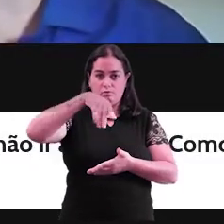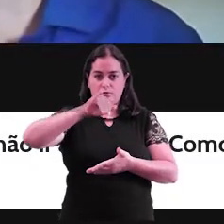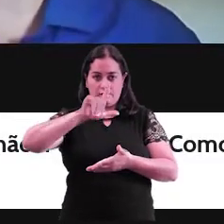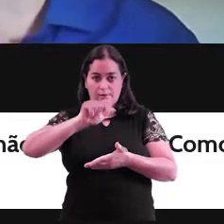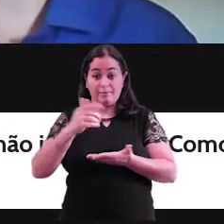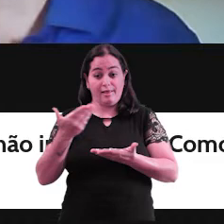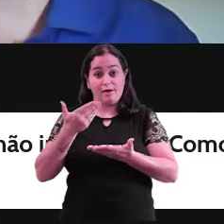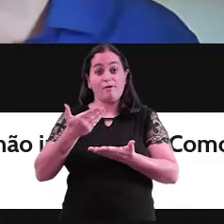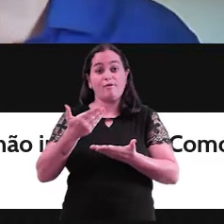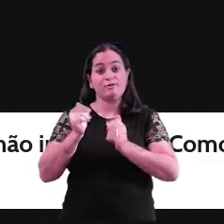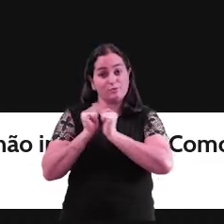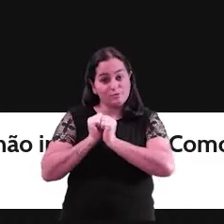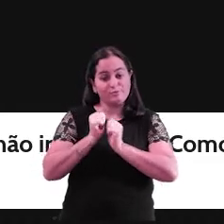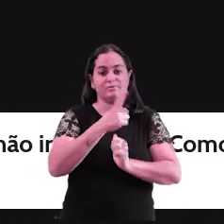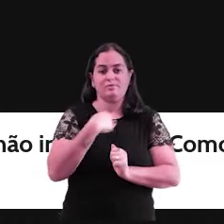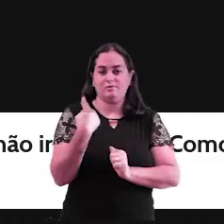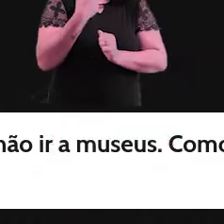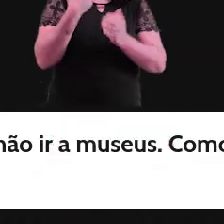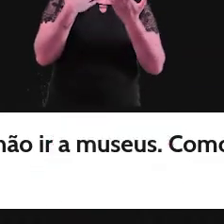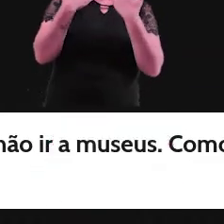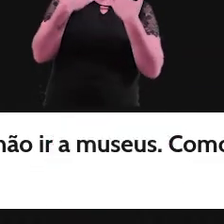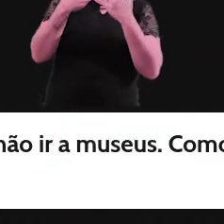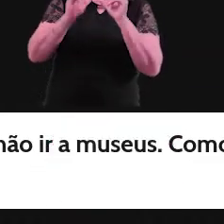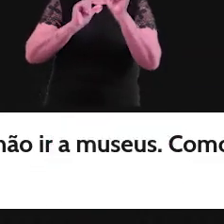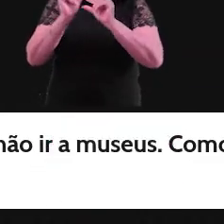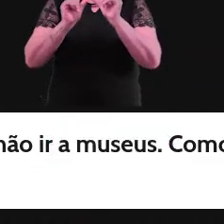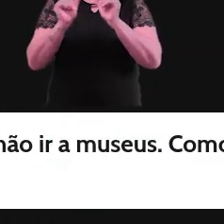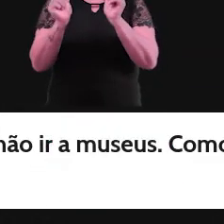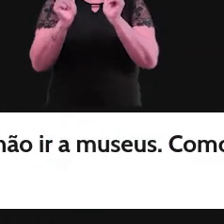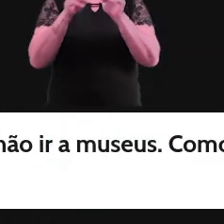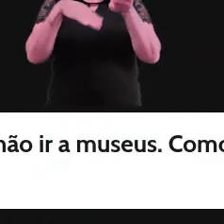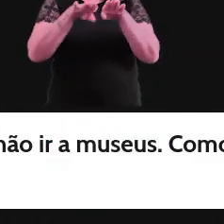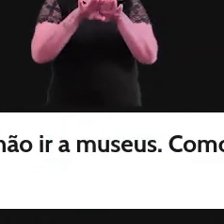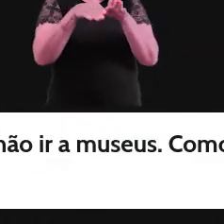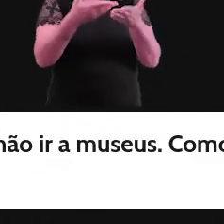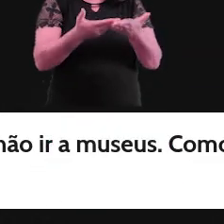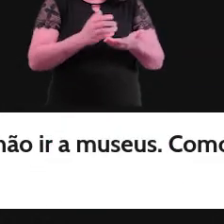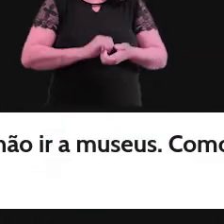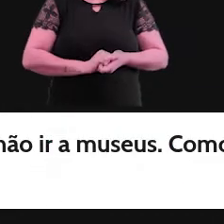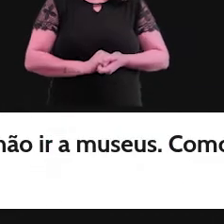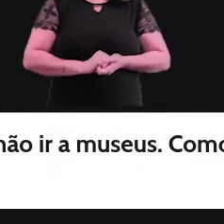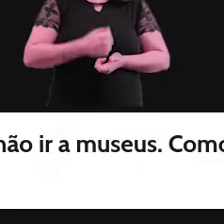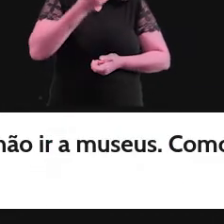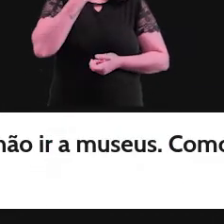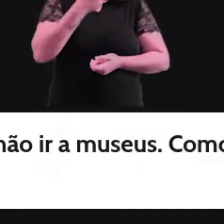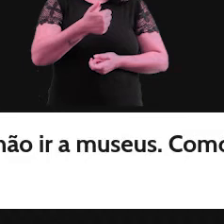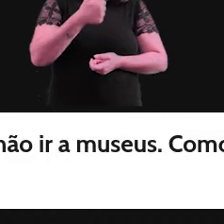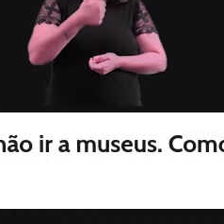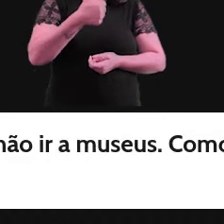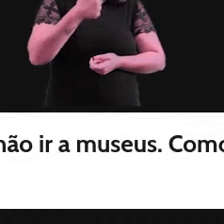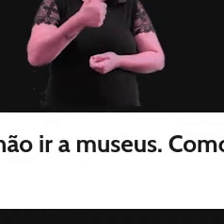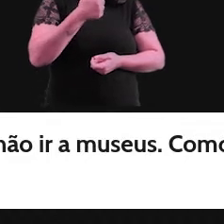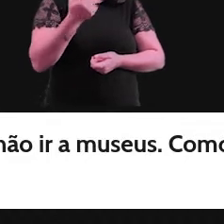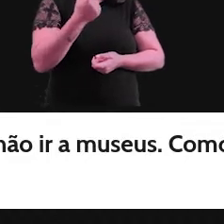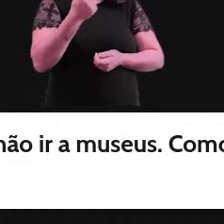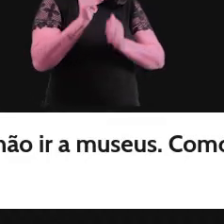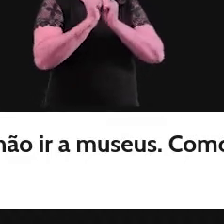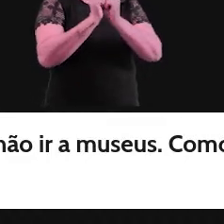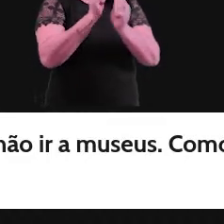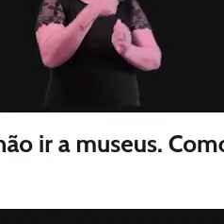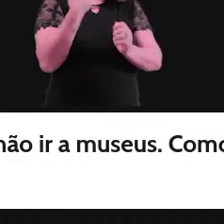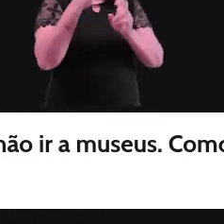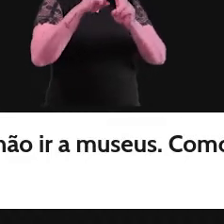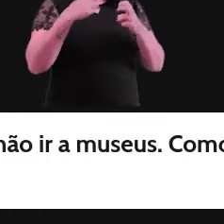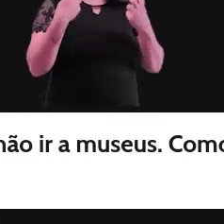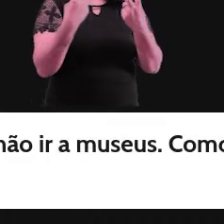a Camila para que se junte a nós para esse bate-papo. Camila, também, muito bom tê-las